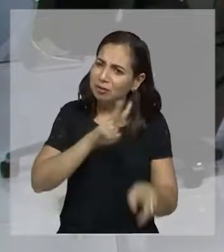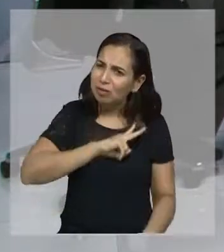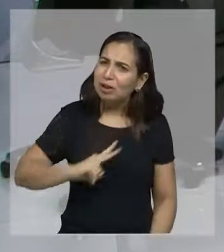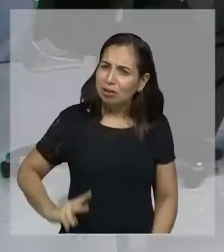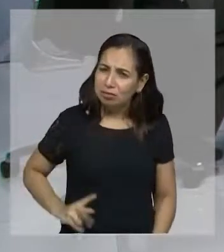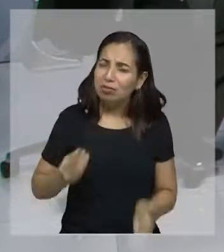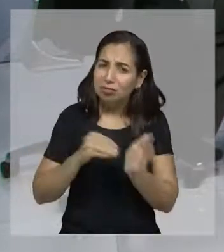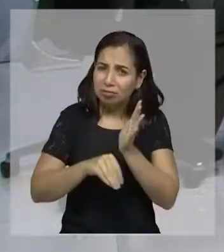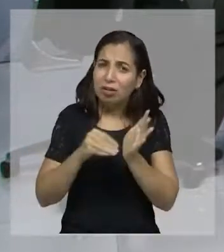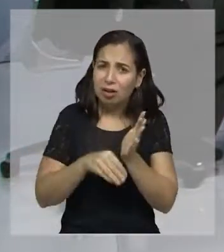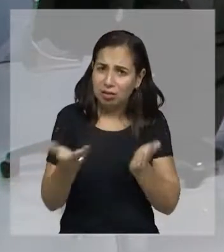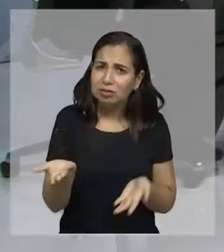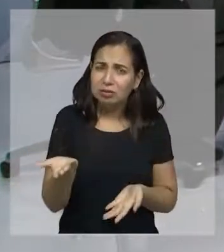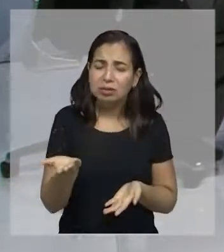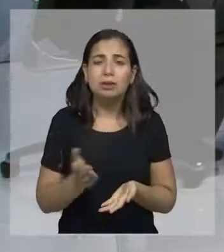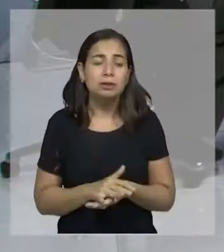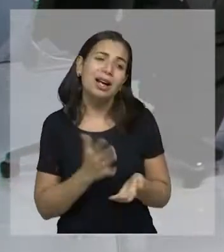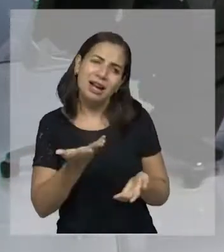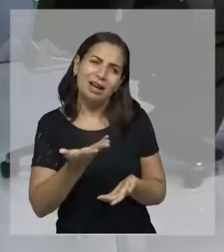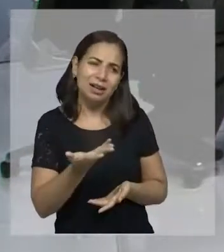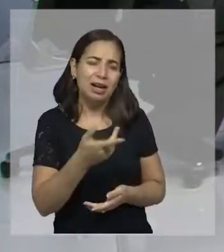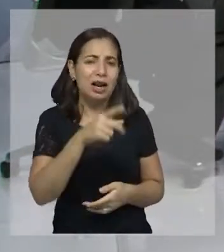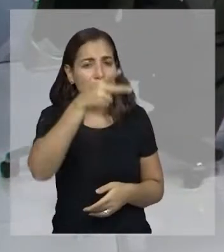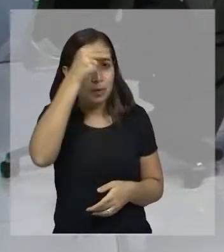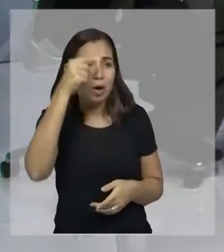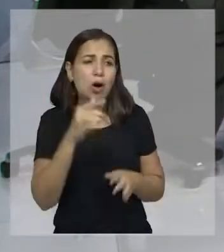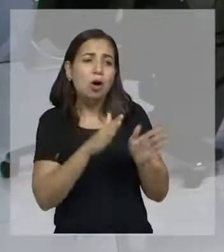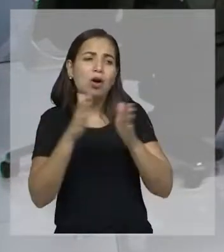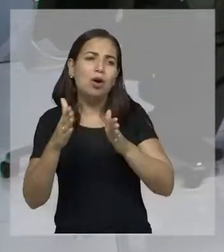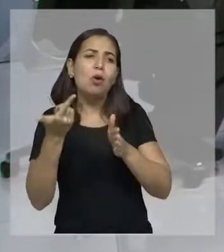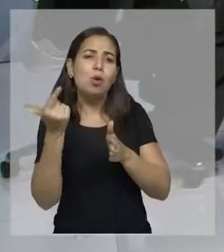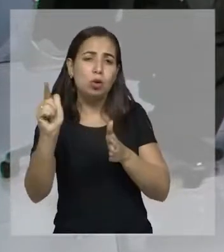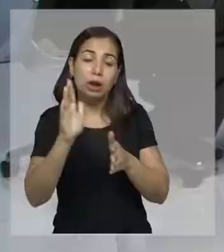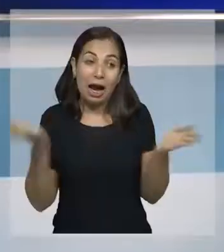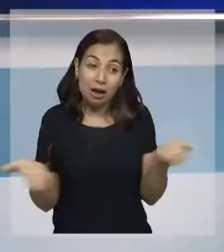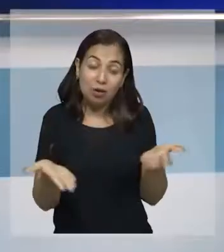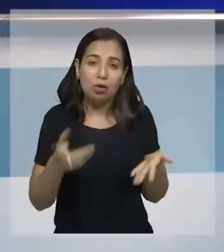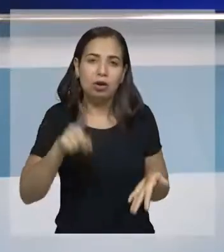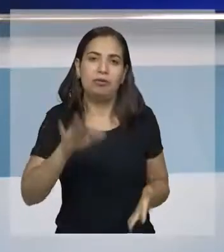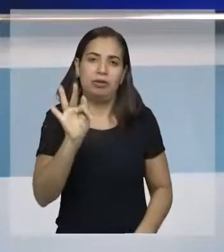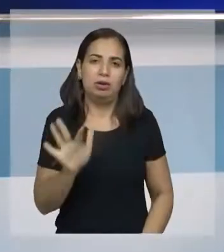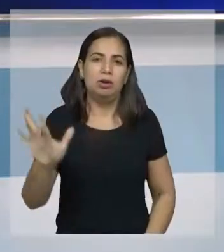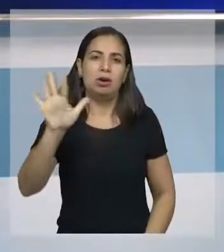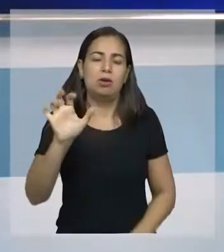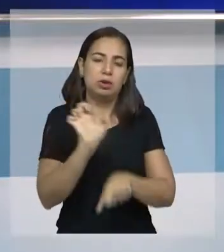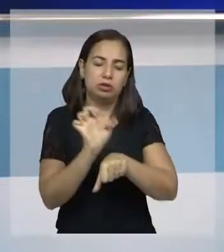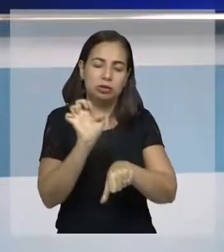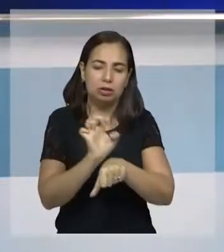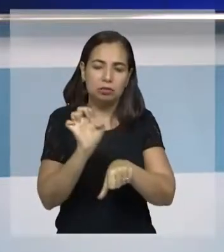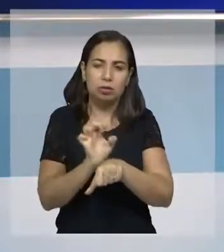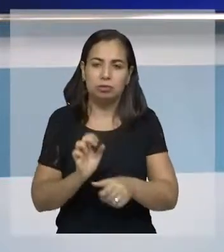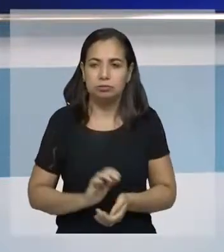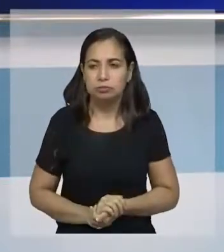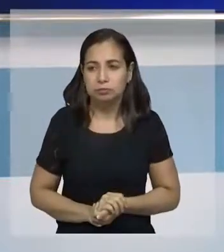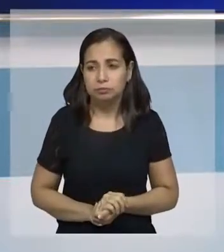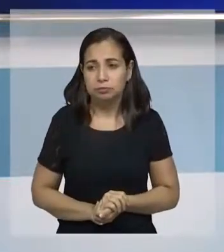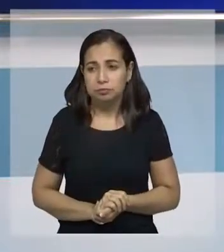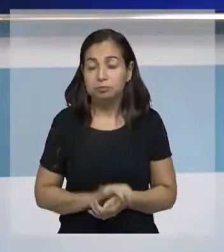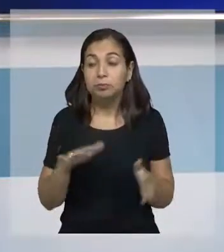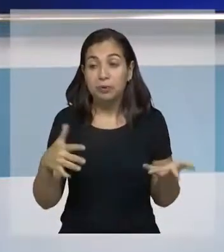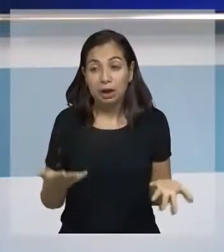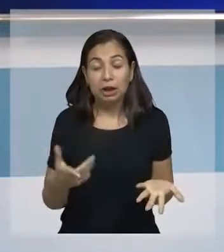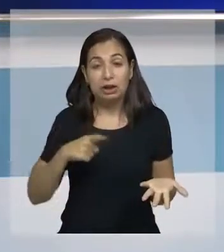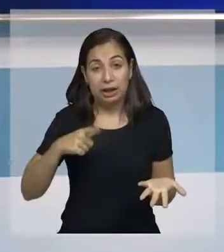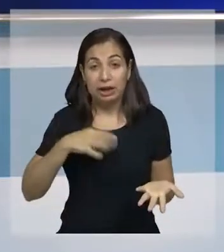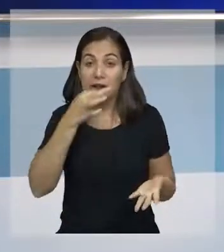municipal é em outro momento, né? Nesse momento nós temos eleição federal e estadual. Aliás, em todas as democracias consolidadas, ditas